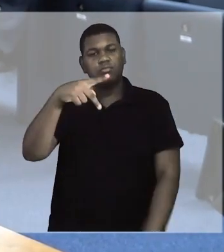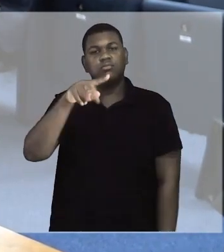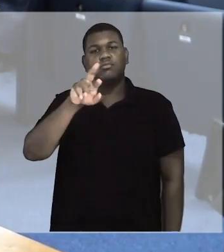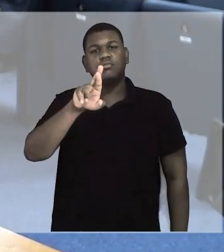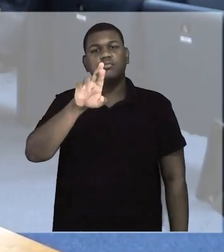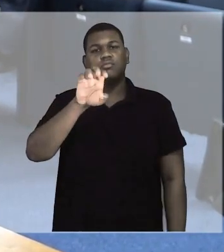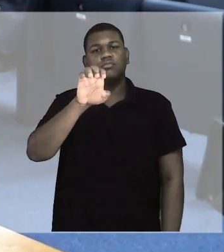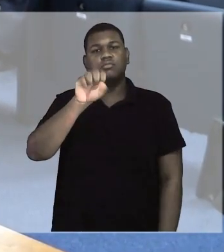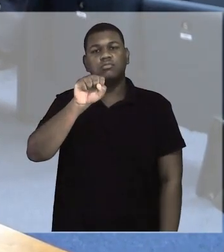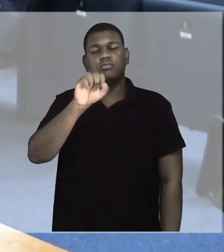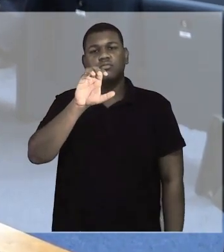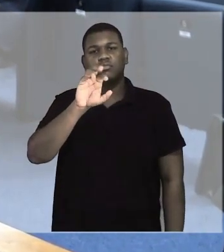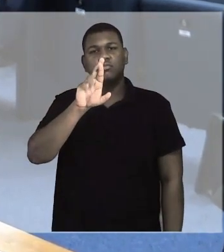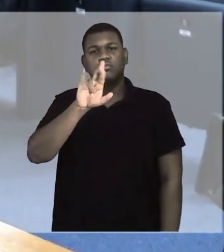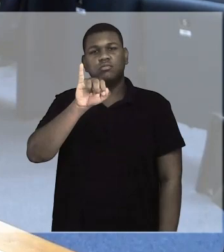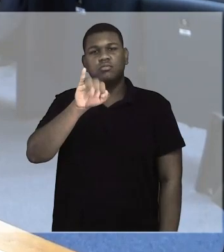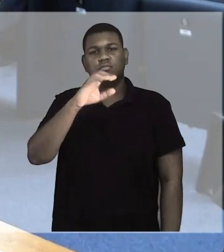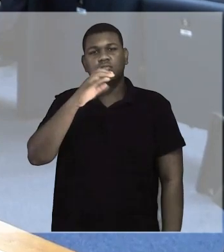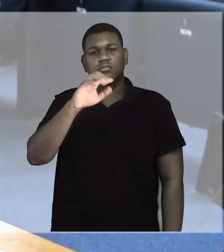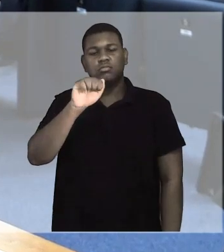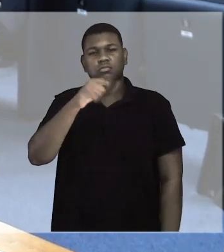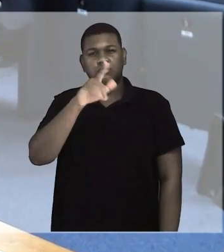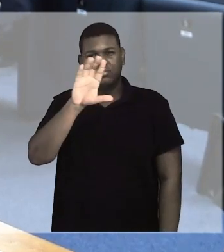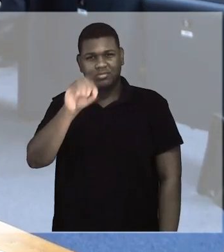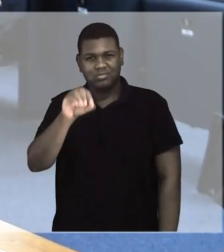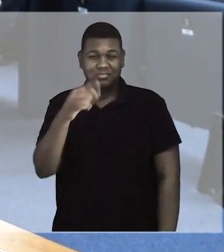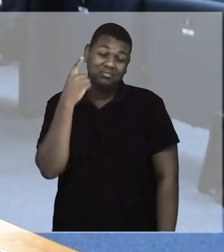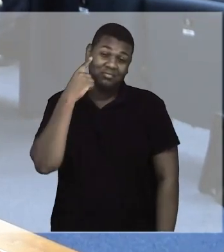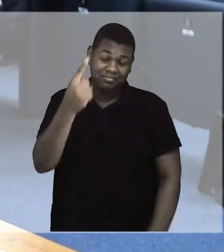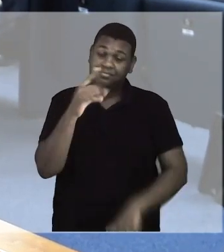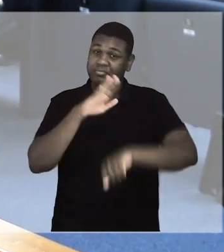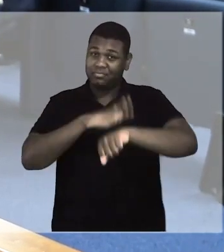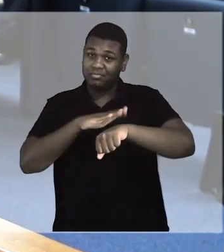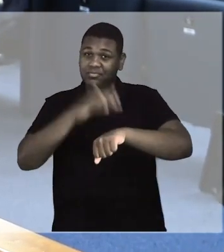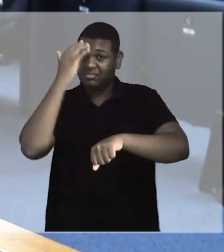centrar esforços no tema da prescrição,